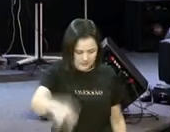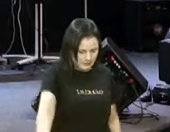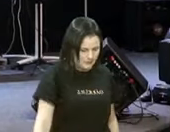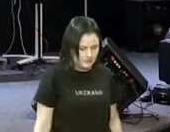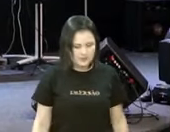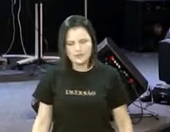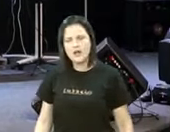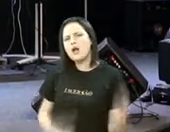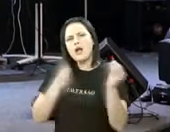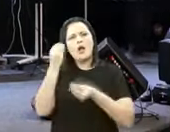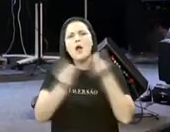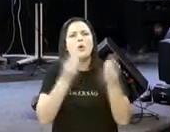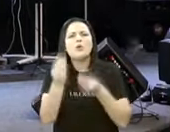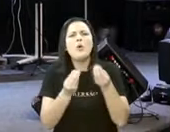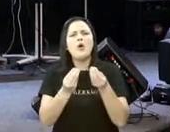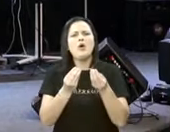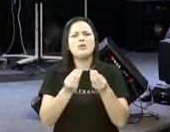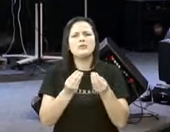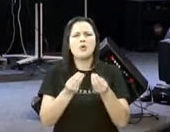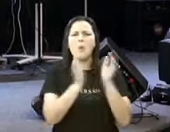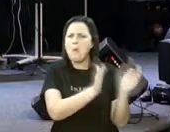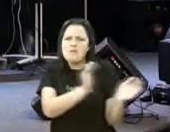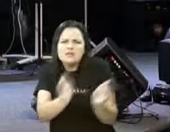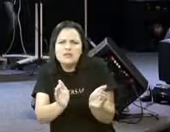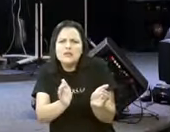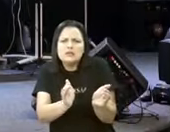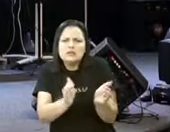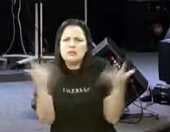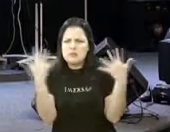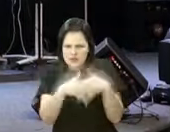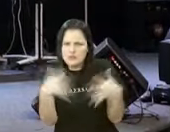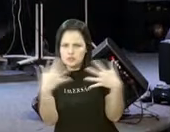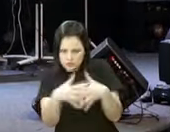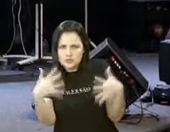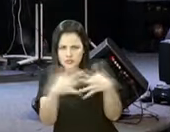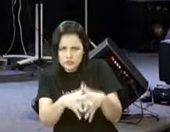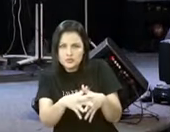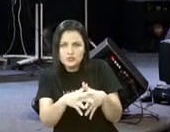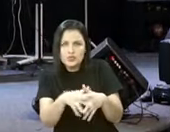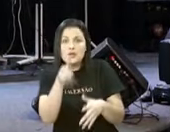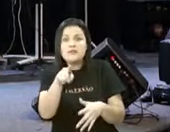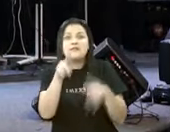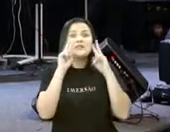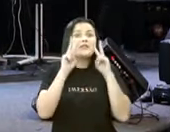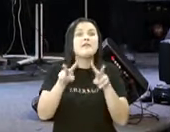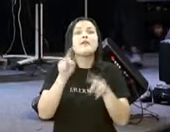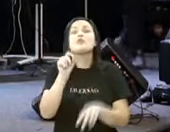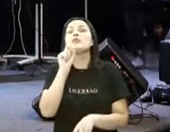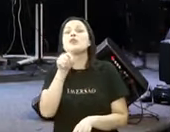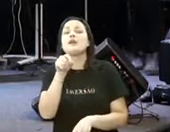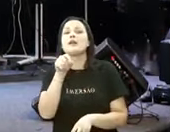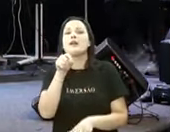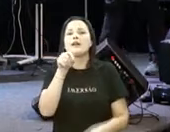Como é que está o teu momento? Está confuso. Mas o que que você está vendo? Eu estou vendo o